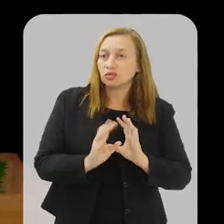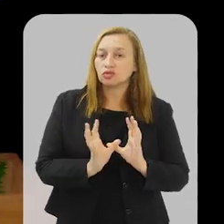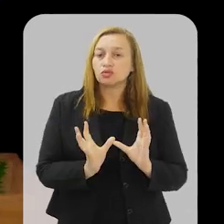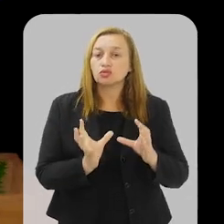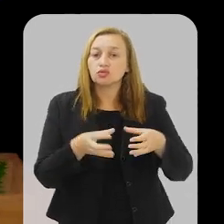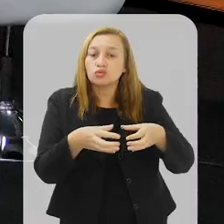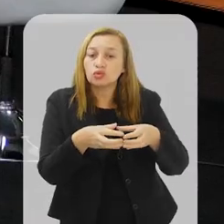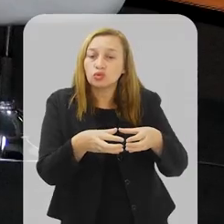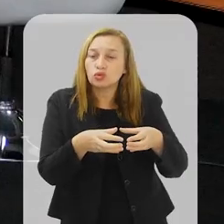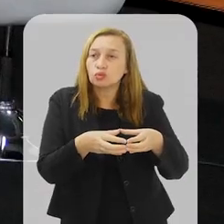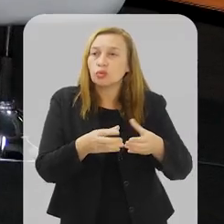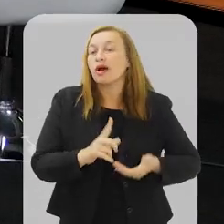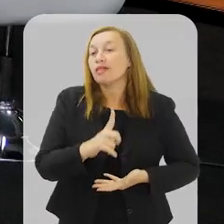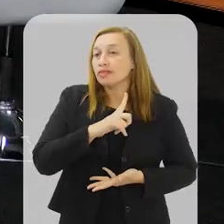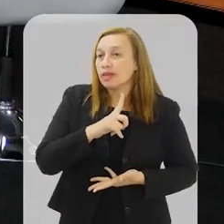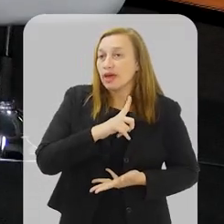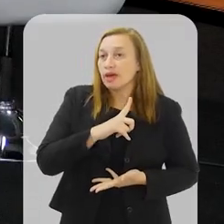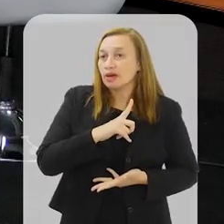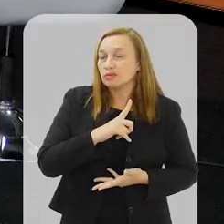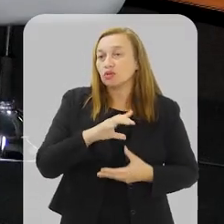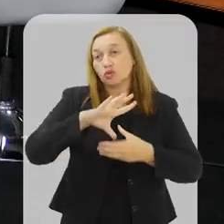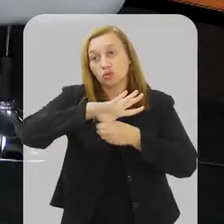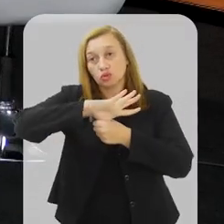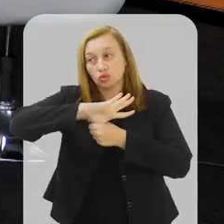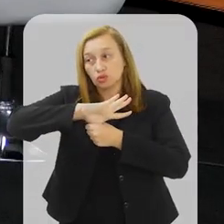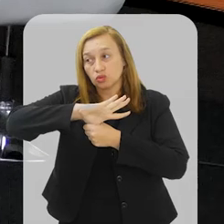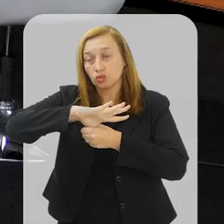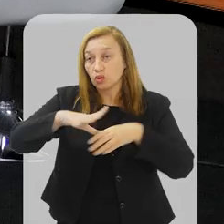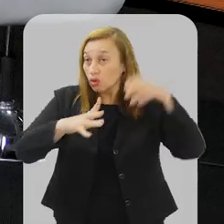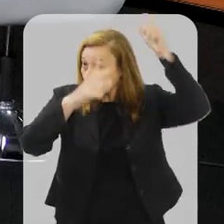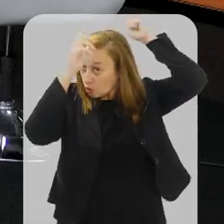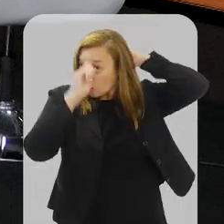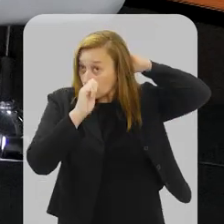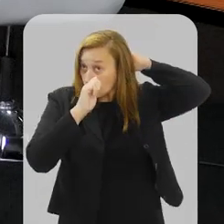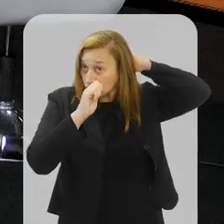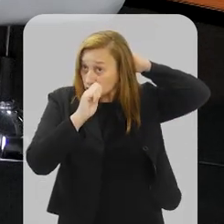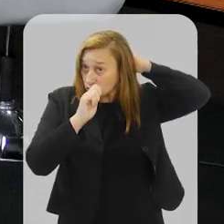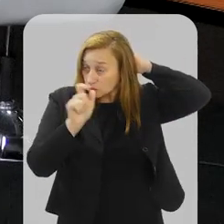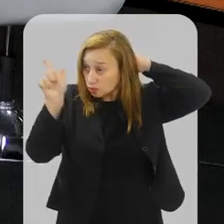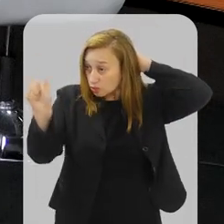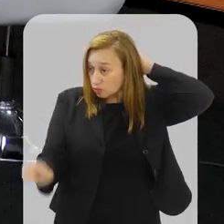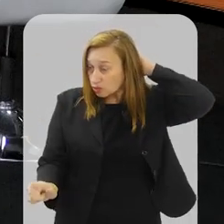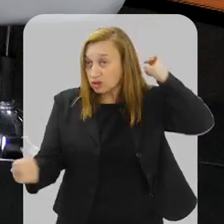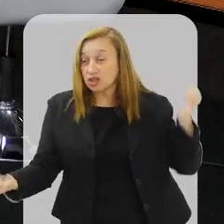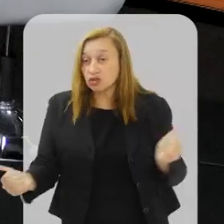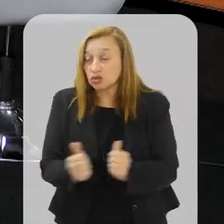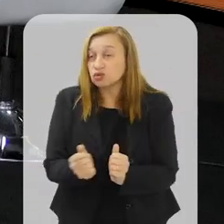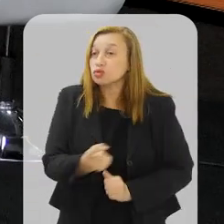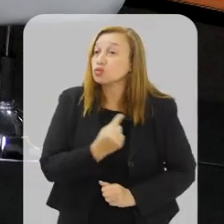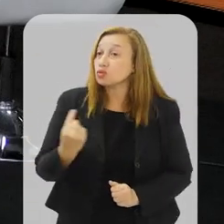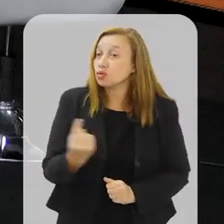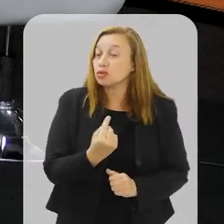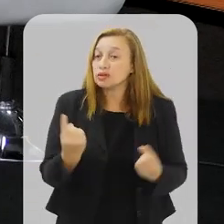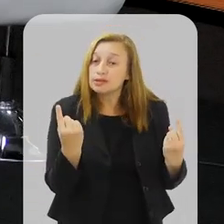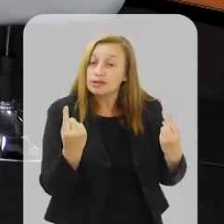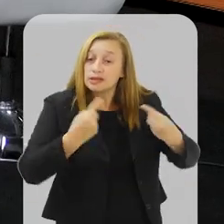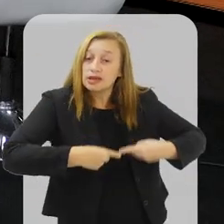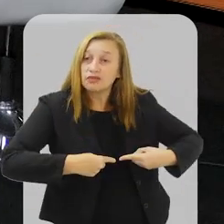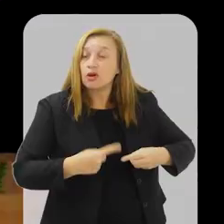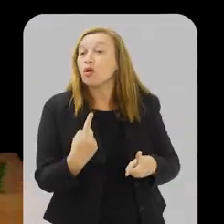representatividade dentro do núcleo nós temos os culs que vão estar conosco nessa